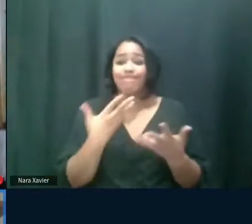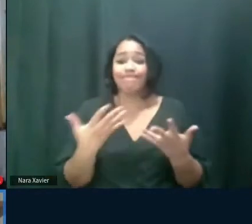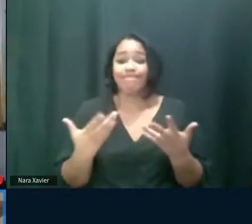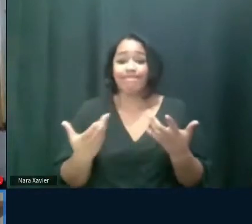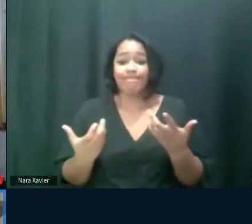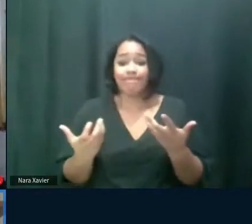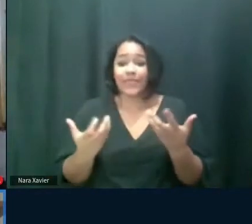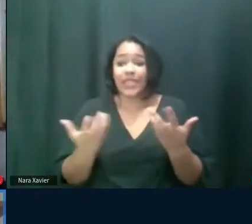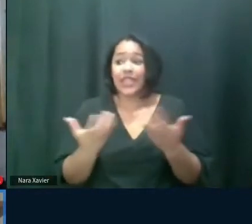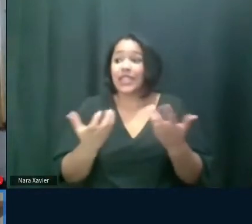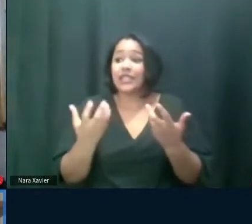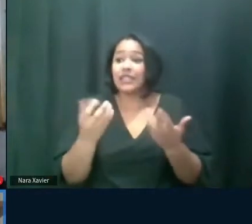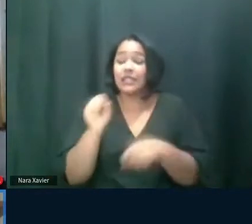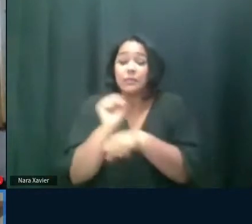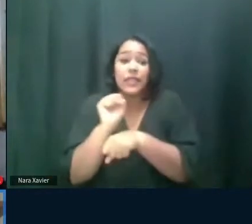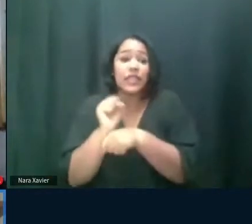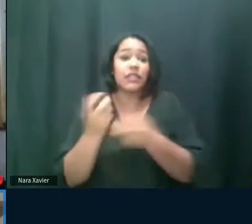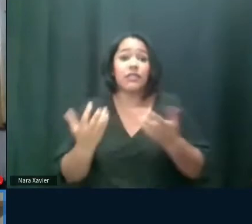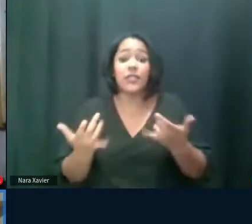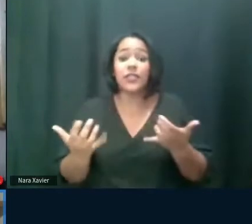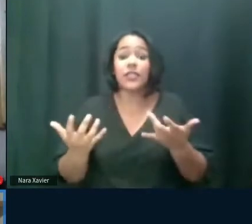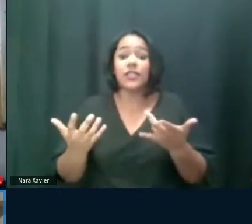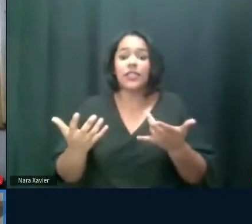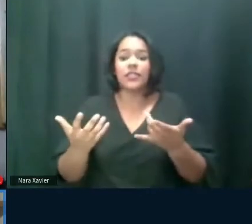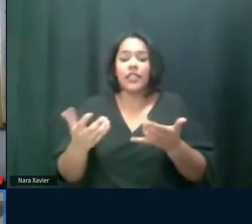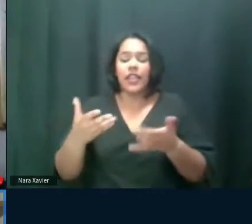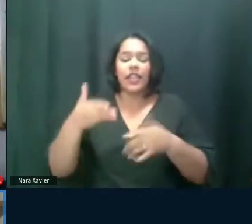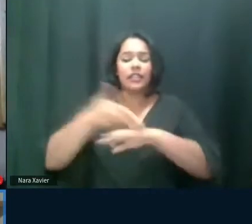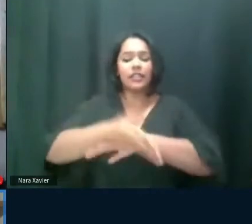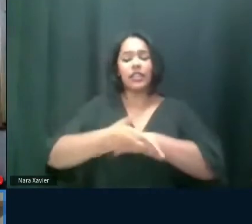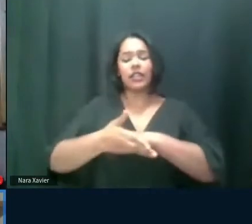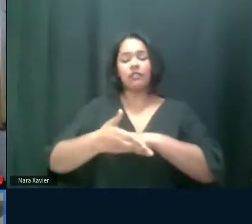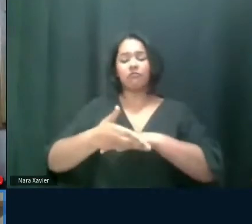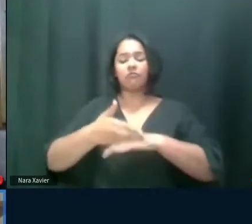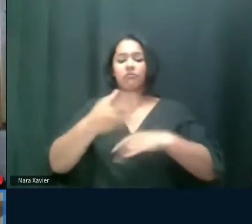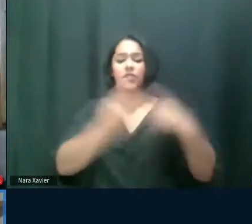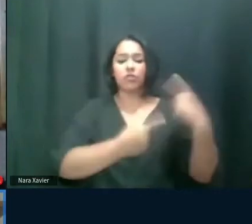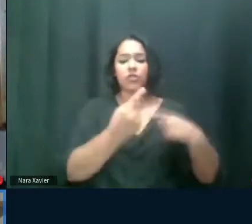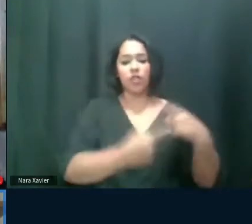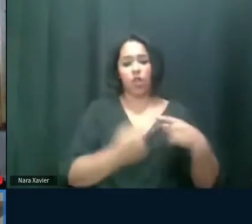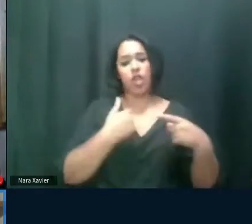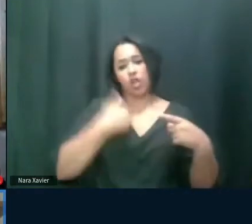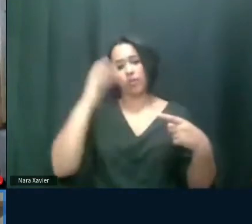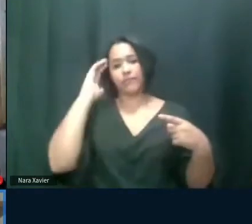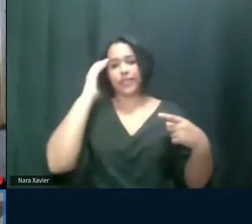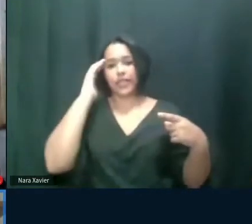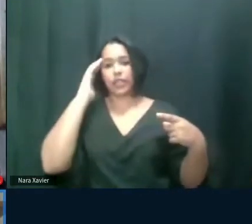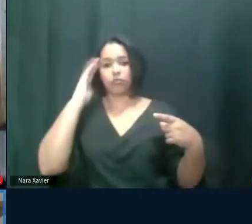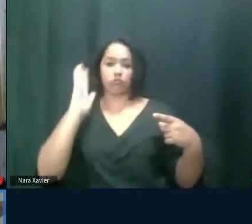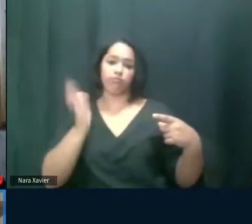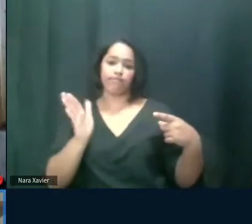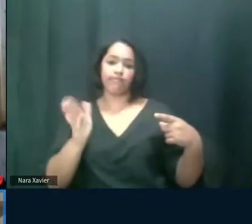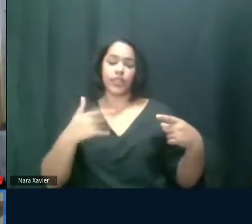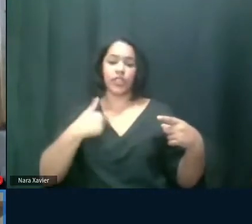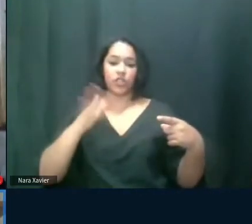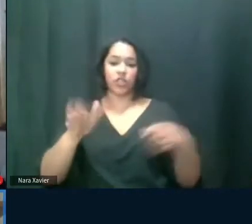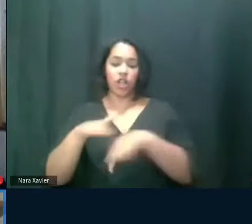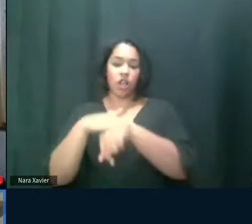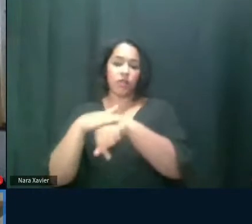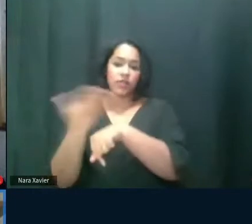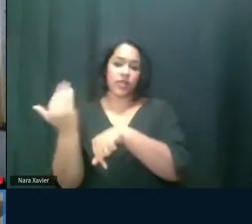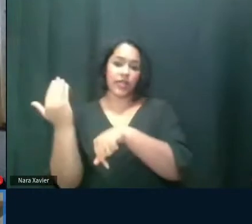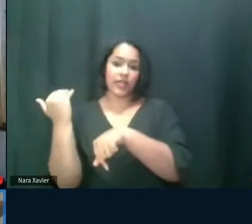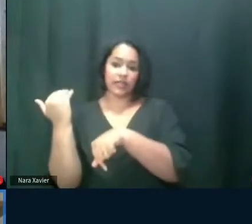e mais profundamente na discussão do currículo em si, ainda que eu entenda perfeitamente, a gente já até tinha conversado sobre